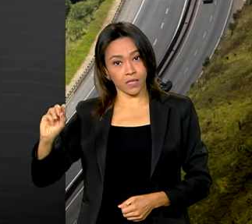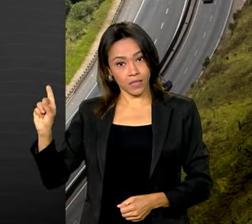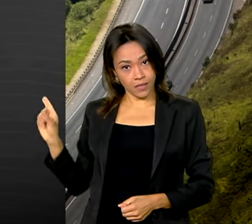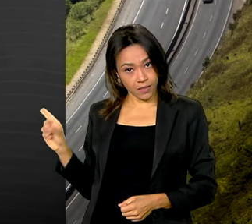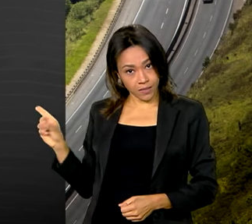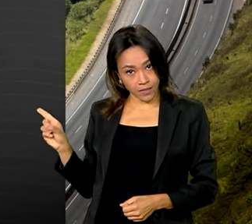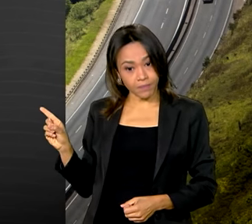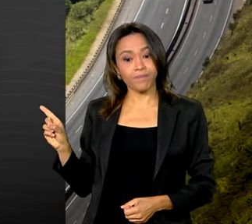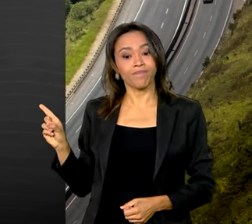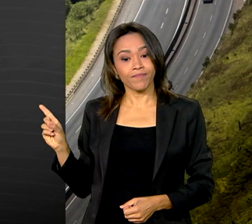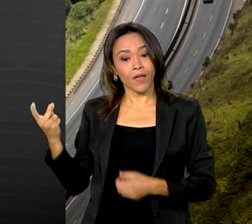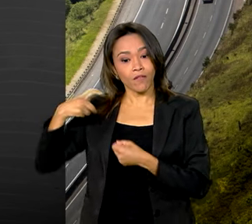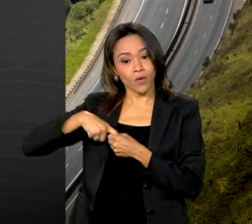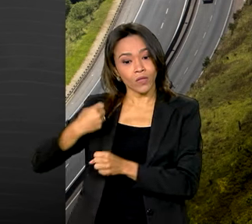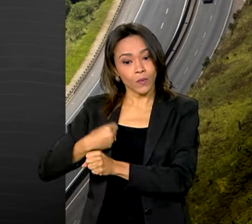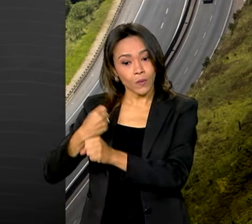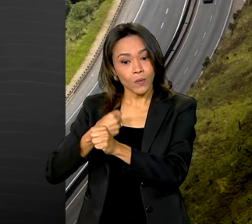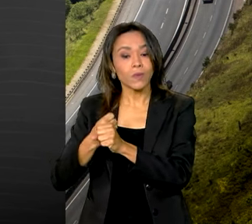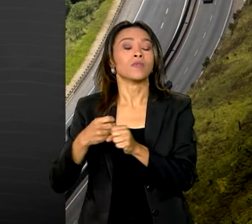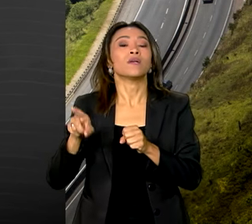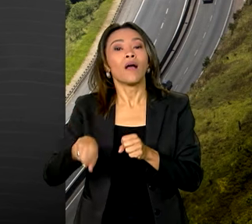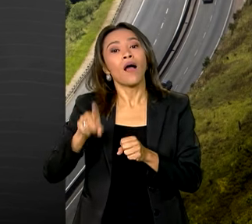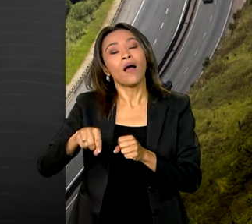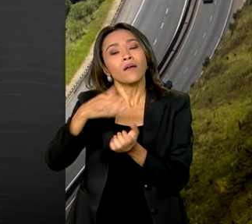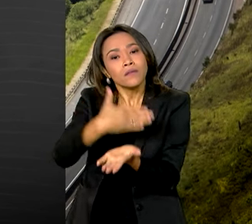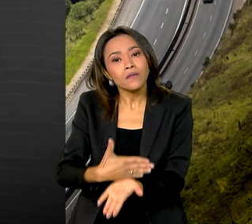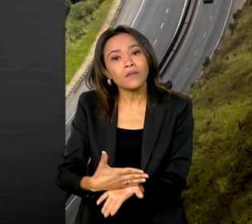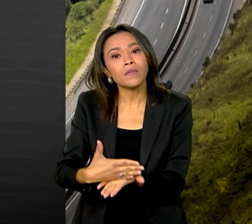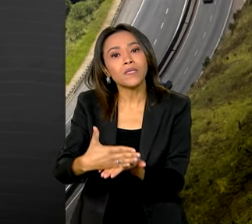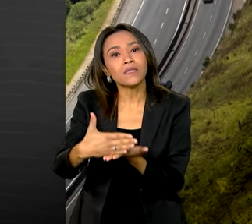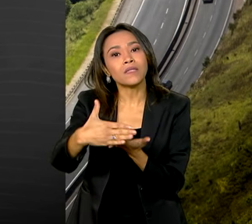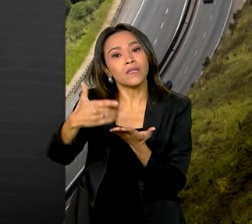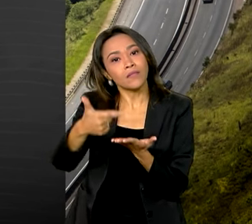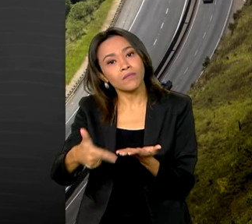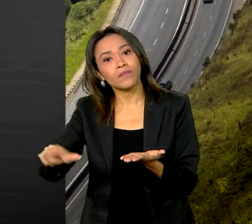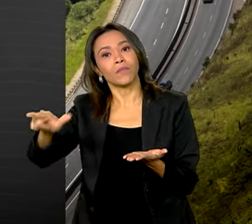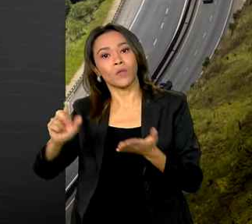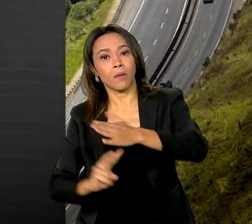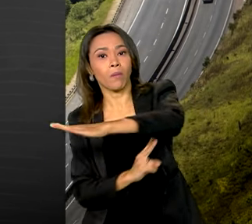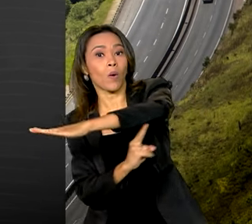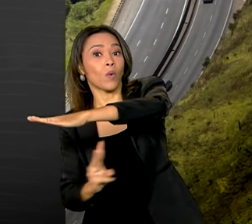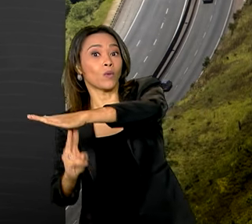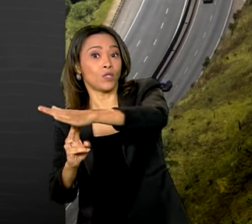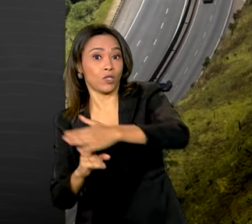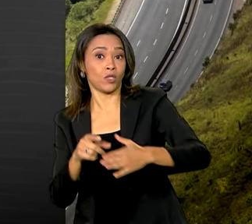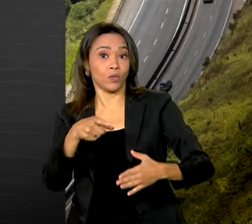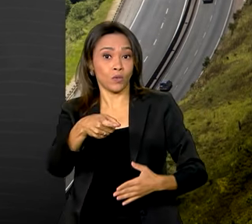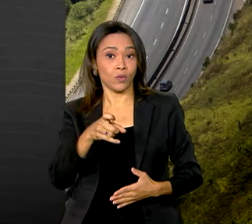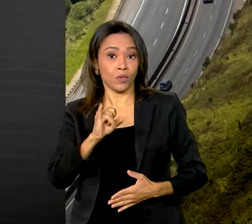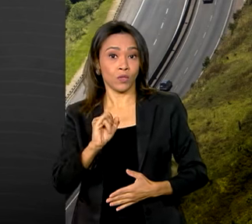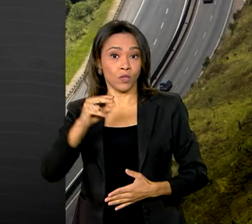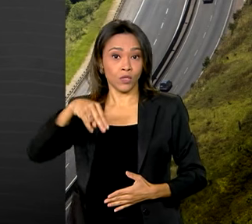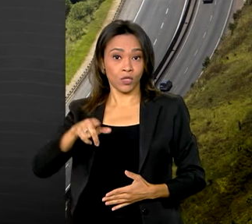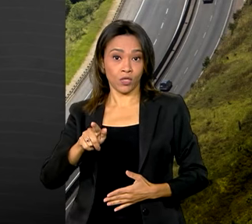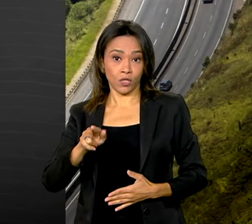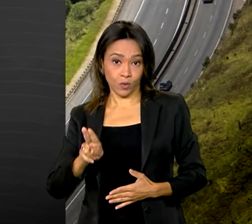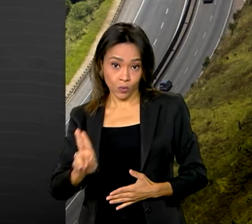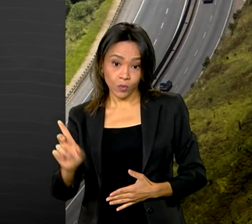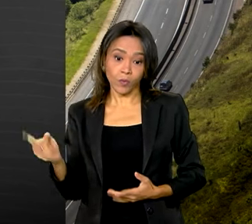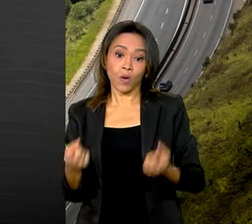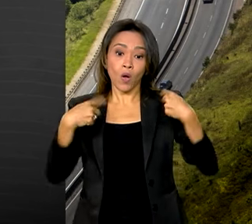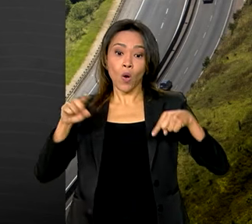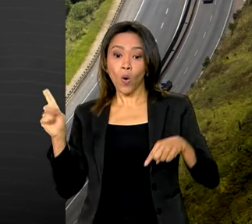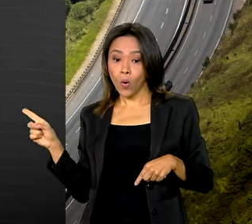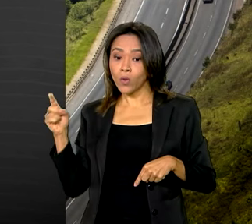à Transamazônica, incluindo o início das obras da Ponte do Xingu. A conclusão da BR-101 no